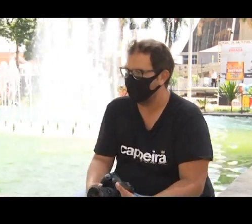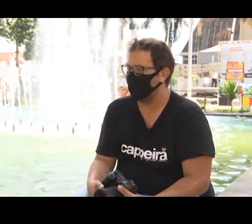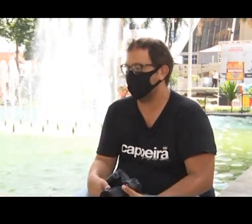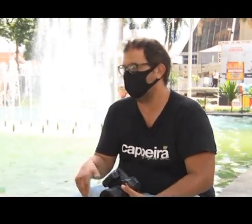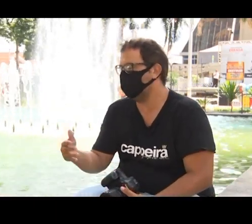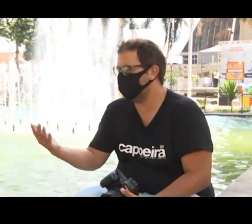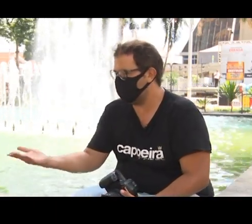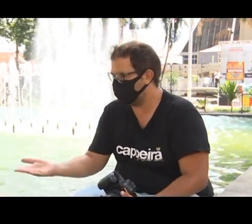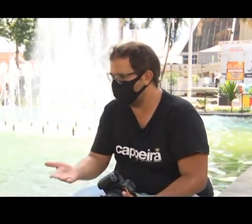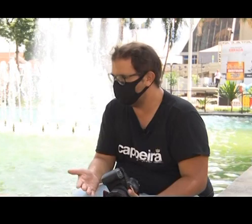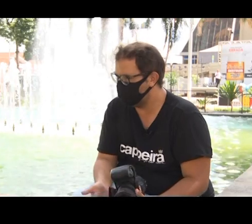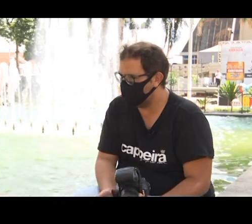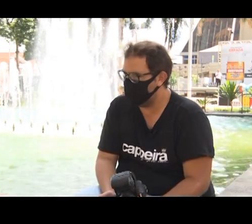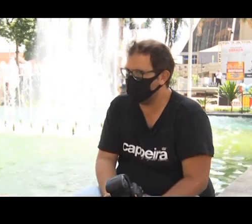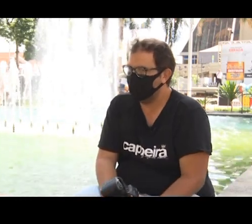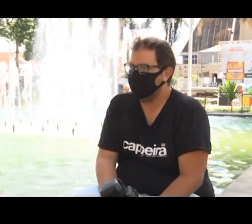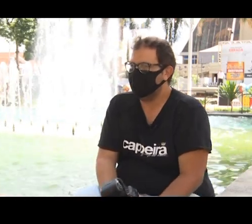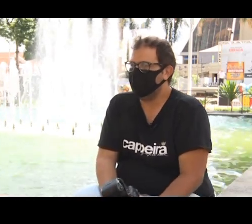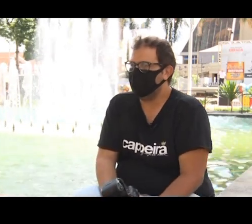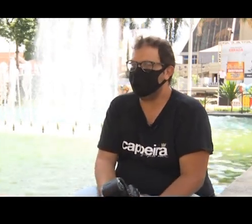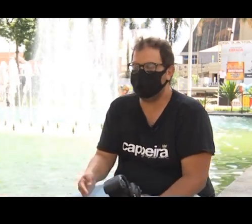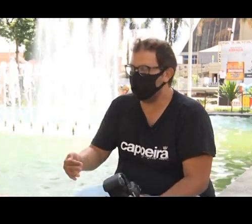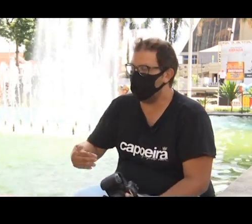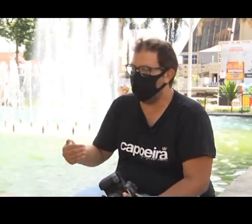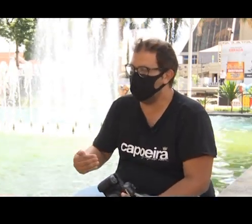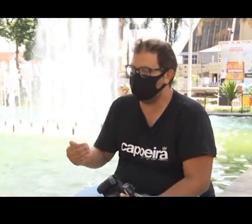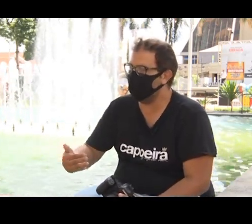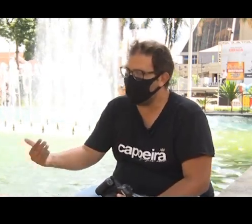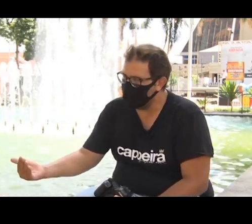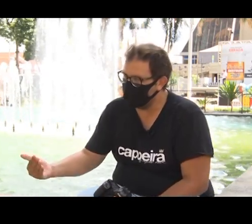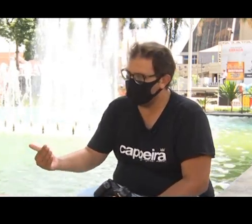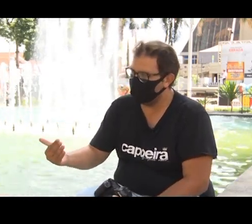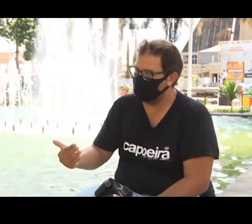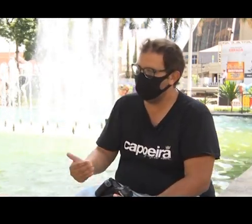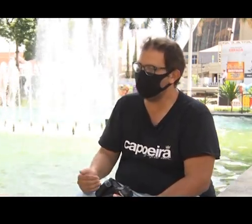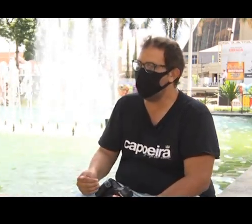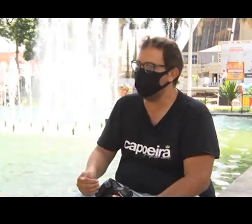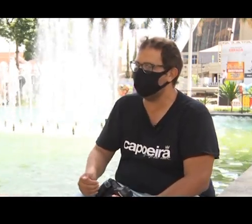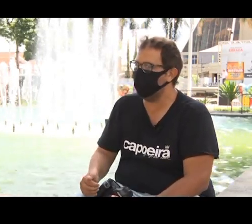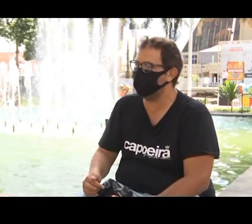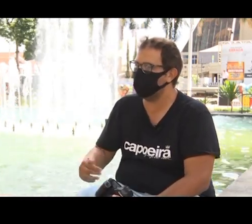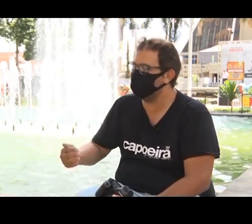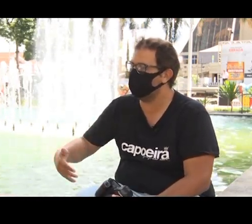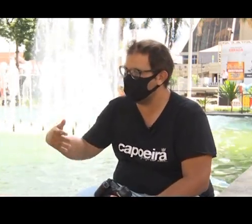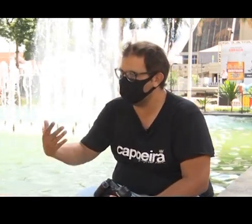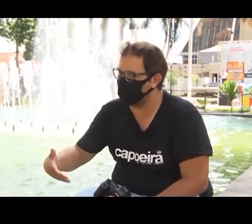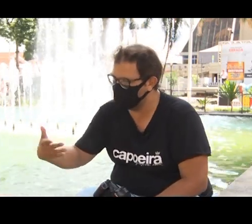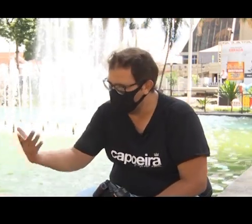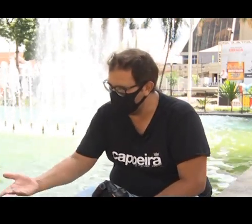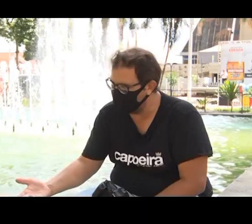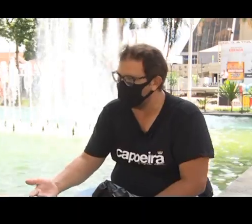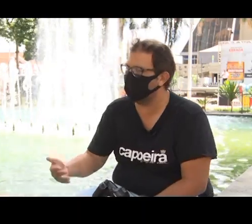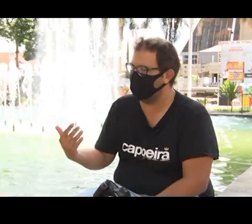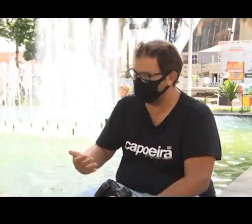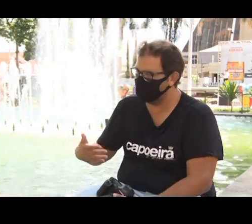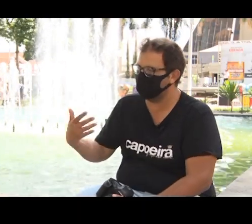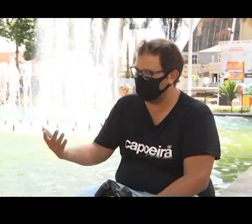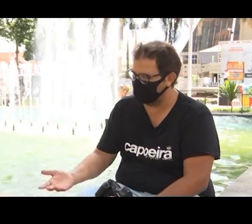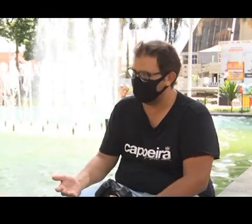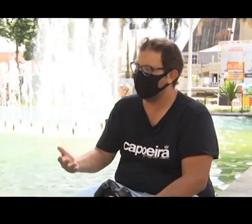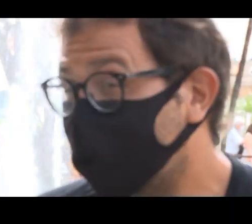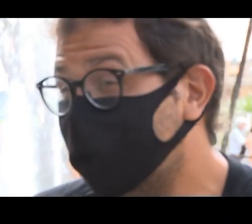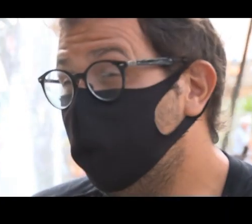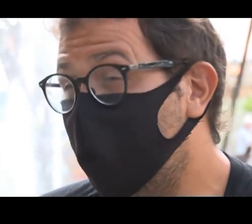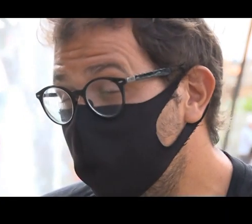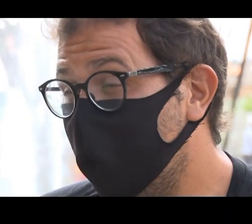fotografia. 15 praticamente no diário. E ainda é um amor que não acaba. Fala assim, mas cara, todo dia você faz foto de Rio Preto? Cara, todo